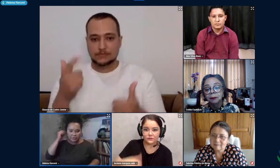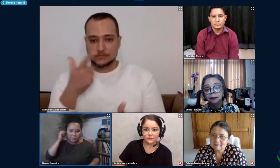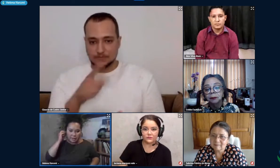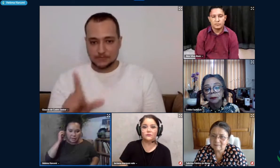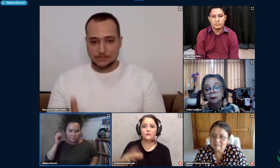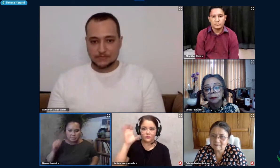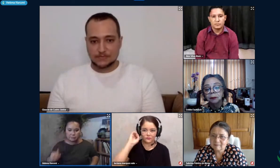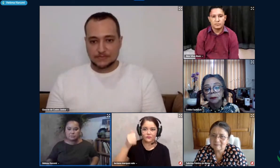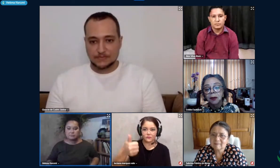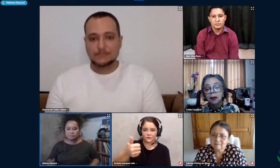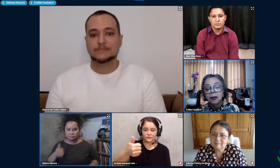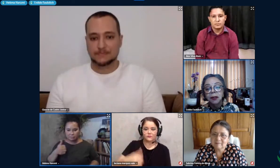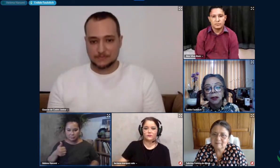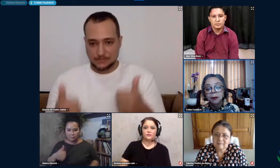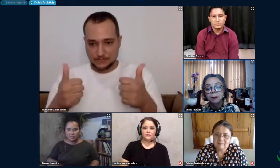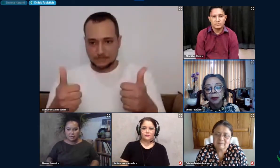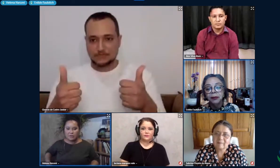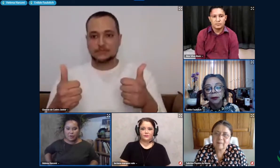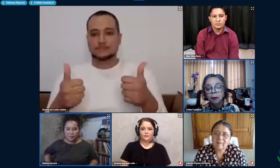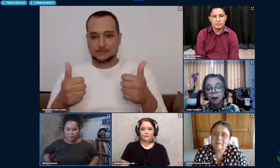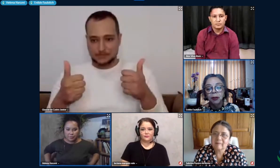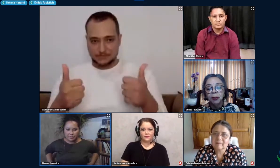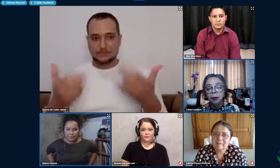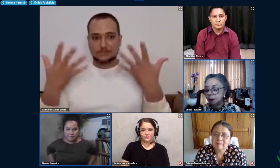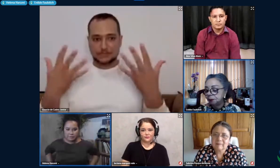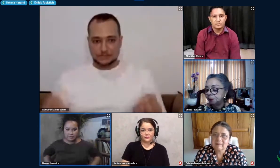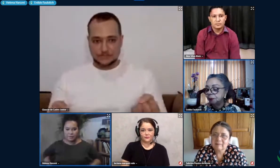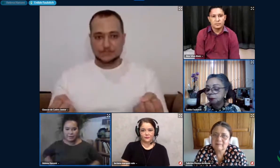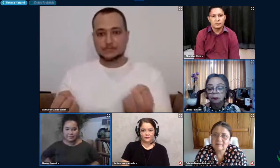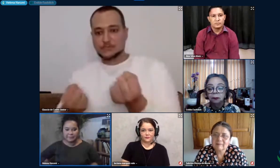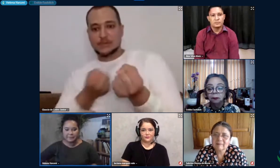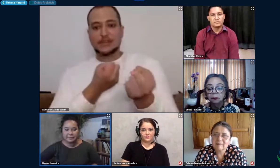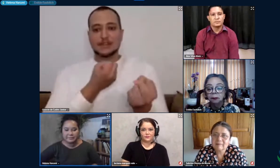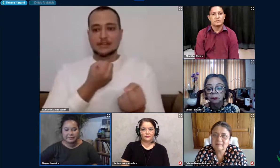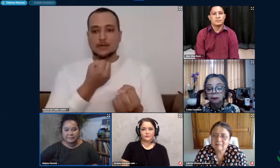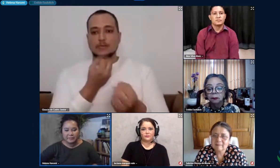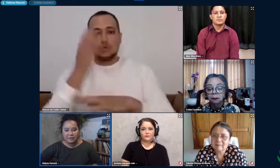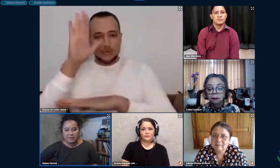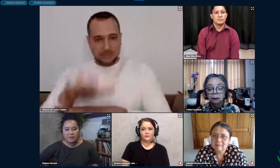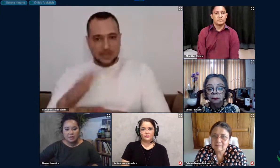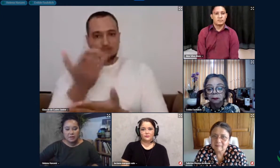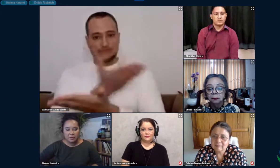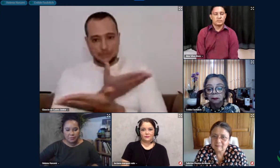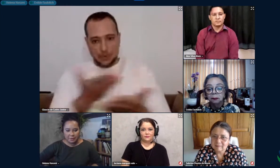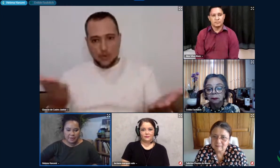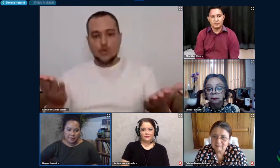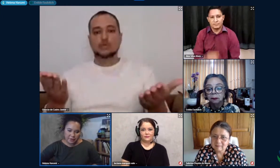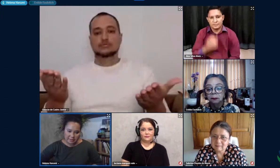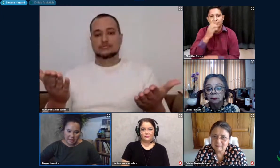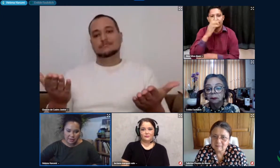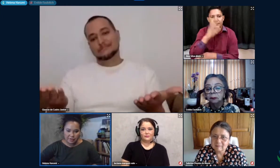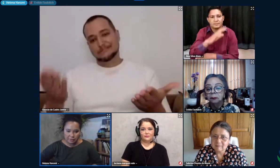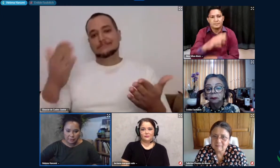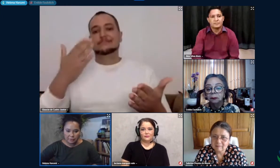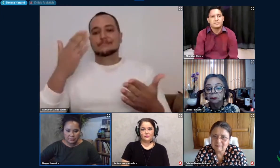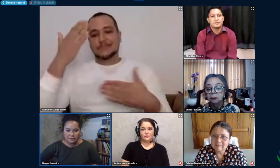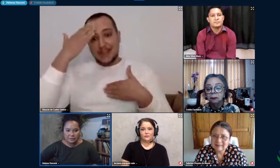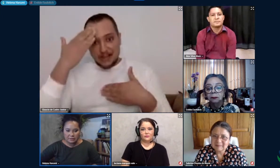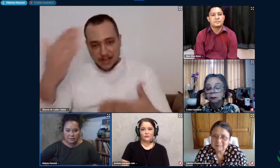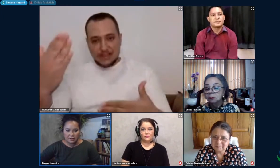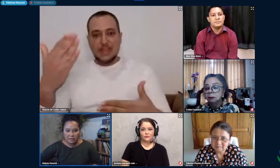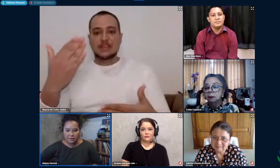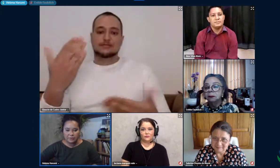Agora vocês estão me ouvindo bem? Sim, pode ir agora. Vamos lá. Bom, primeiro, boa tarde